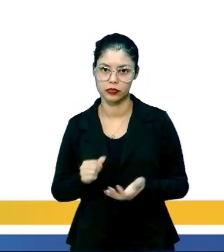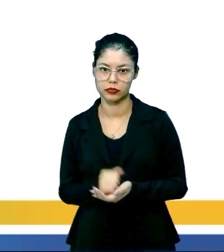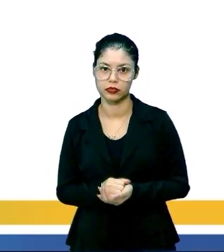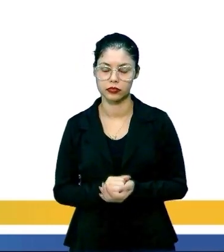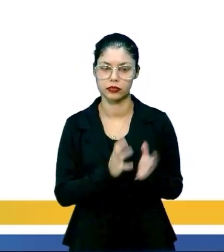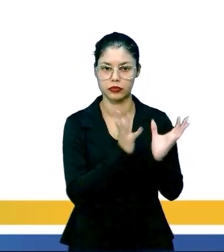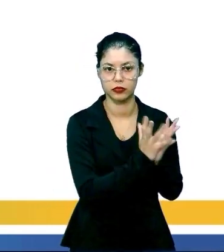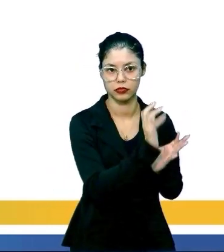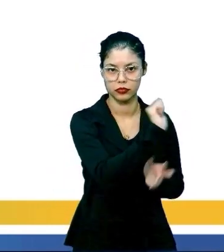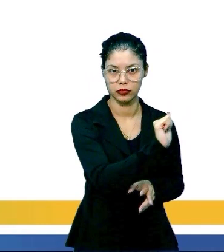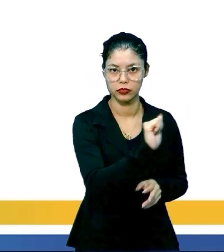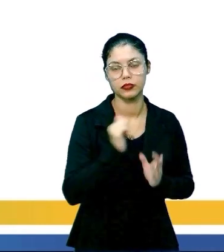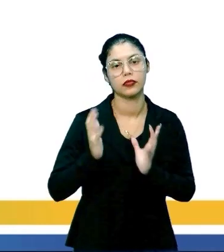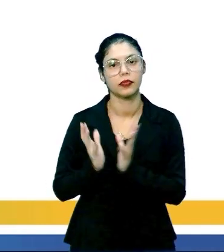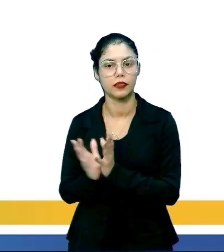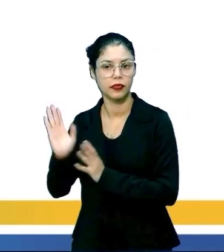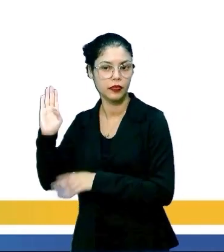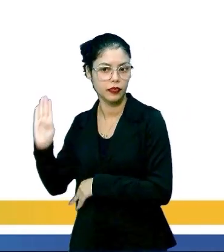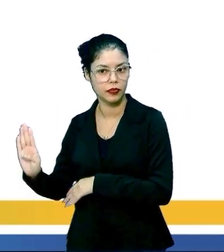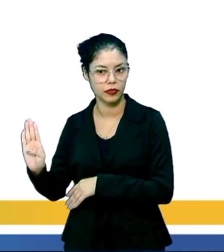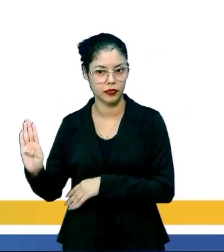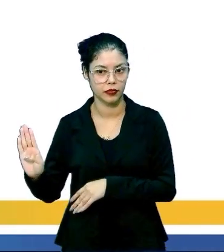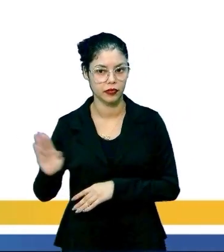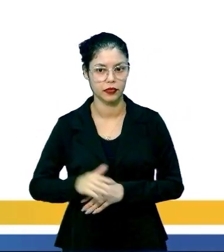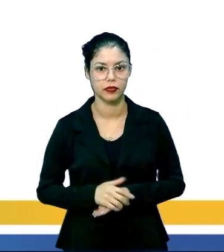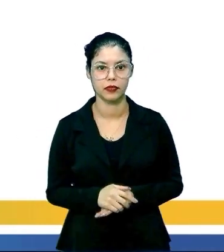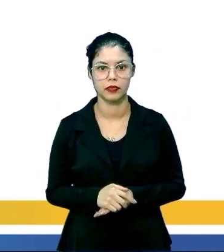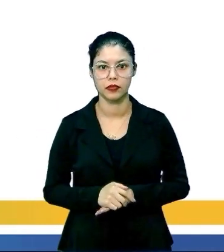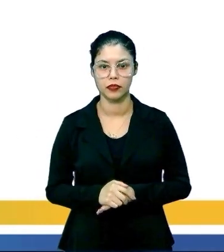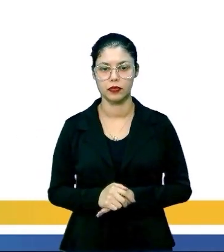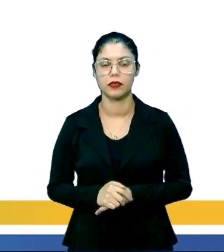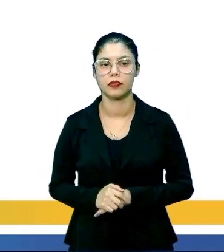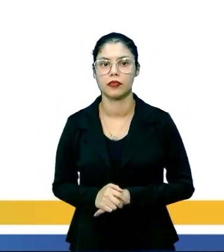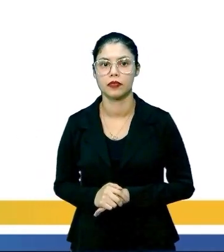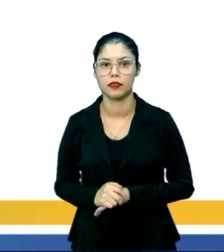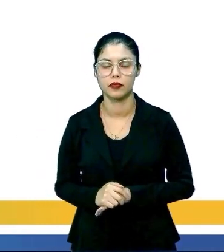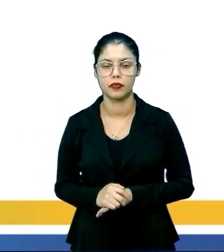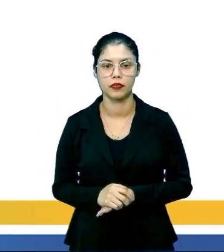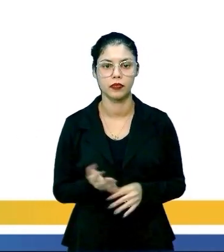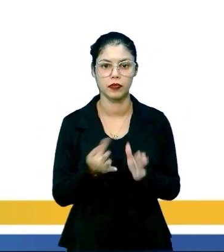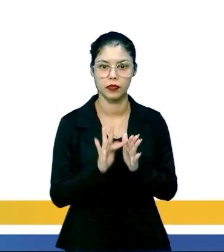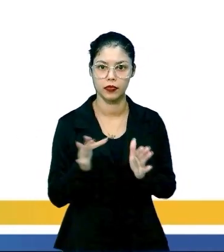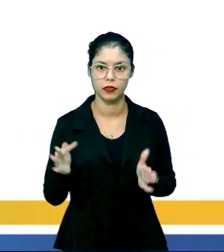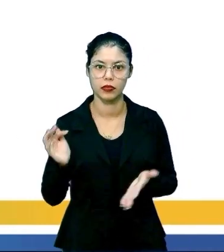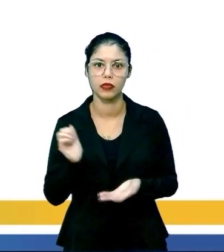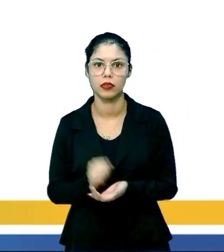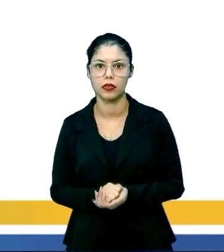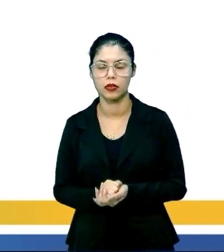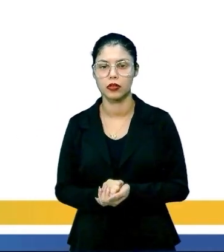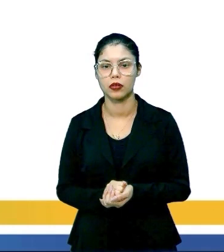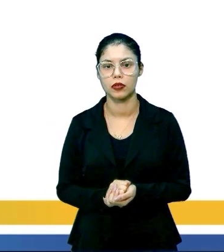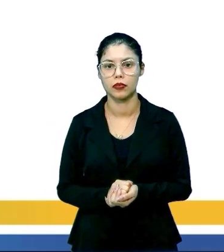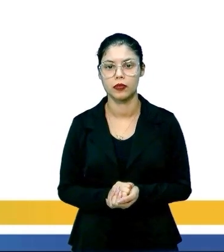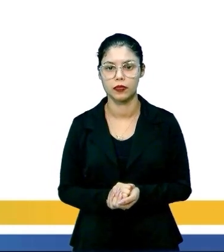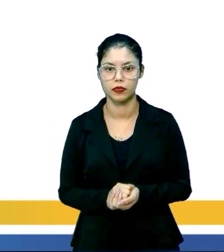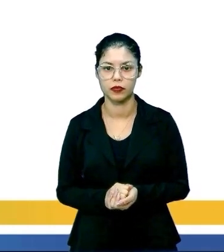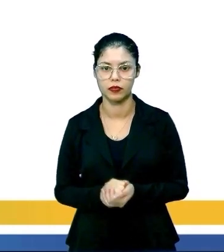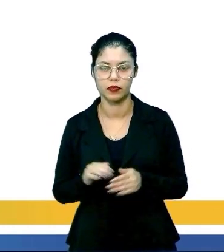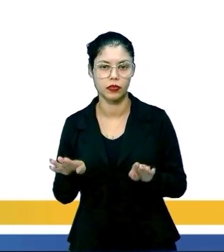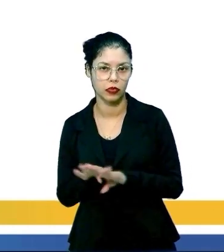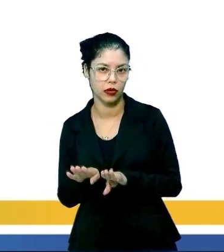do conjunto A? Observe que esses termos no meio da ligação é a nossa função. E o conjunto